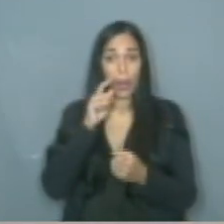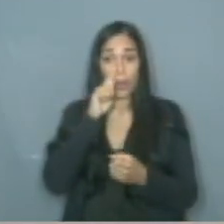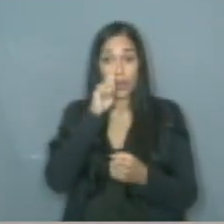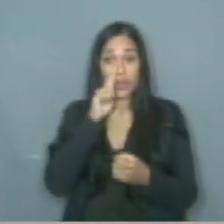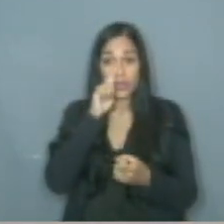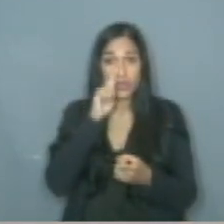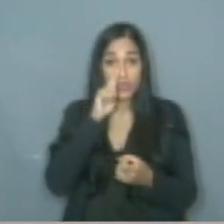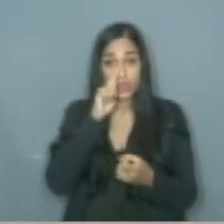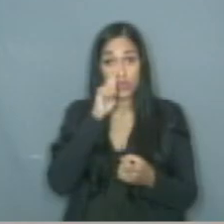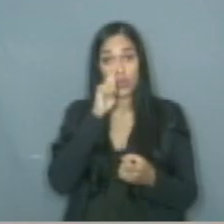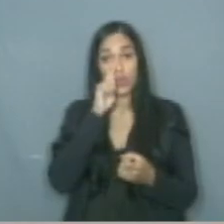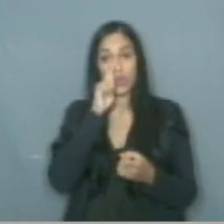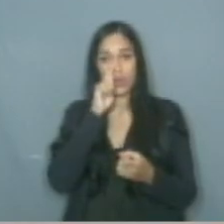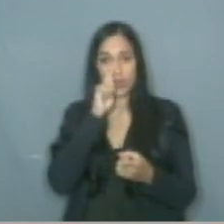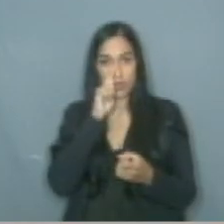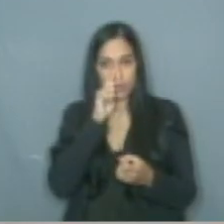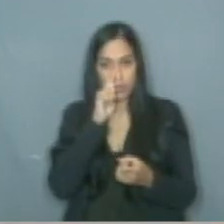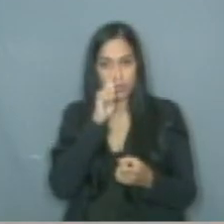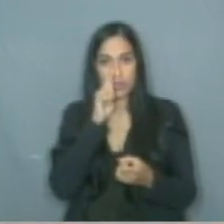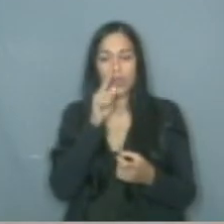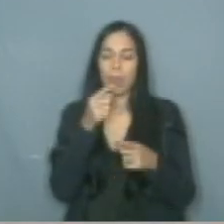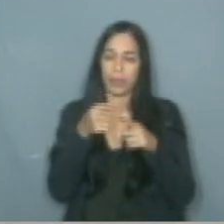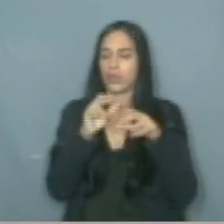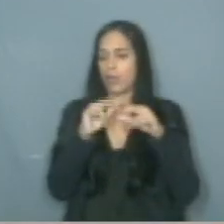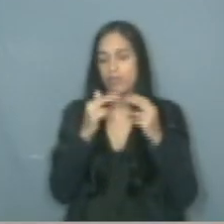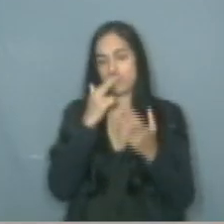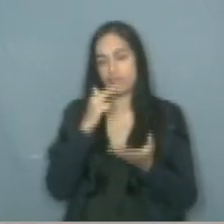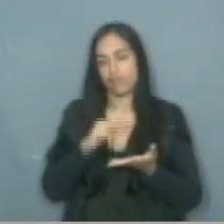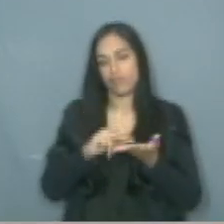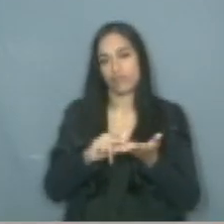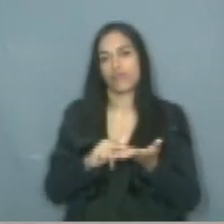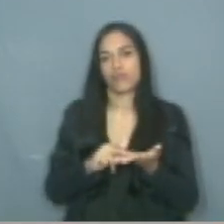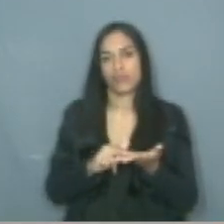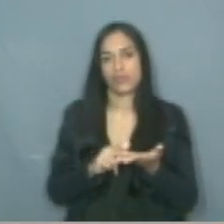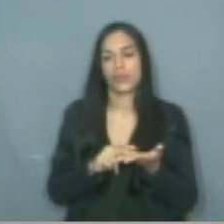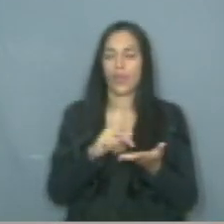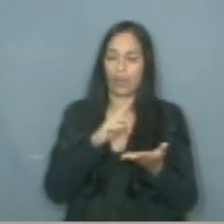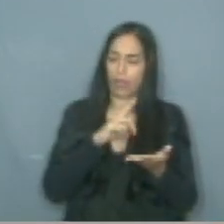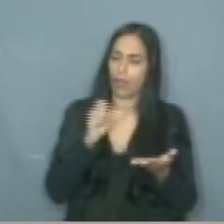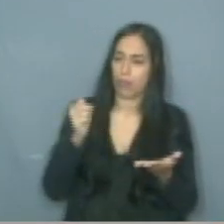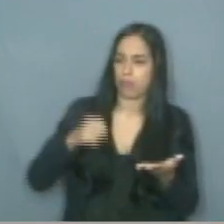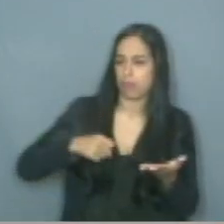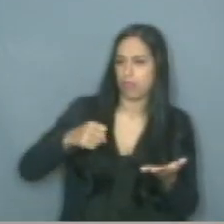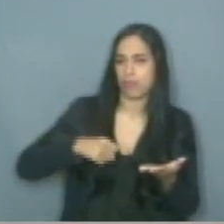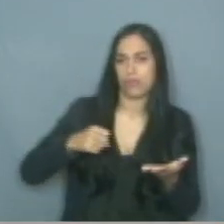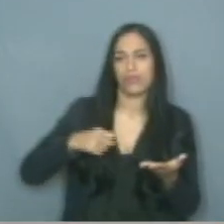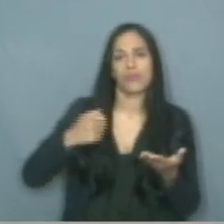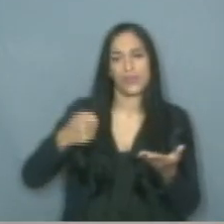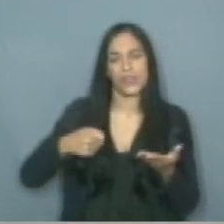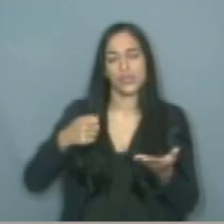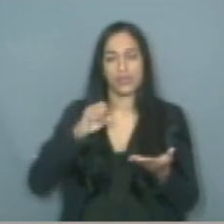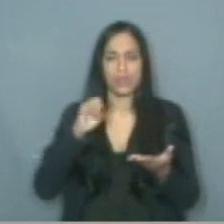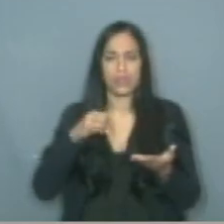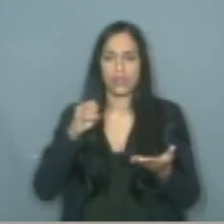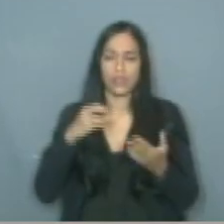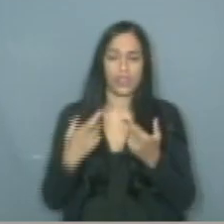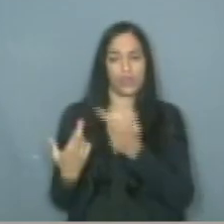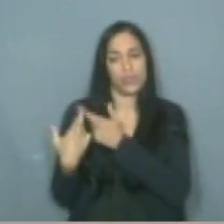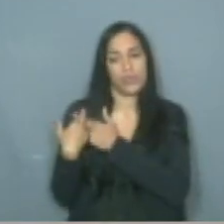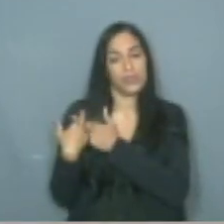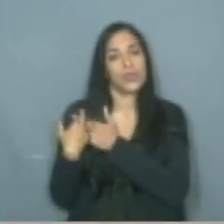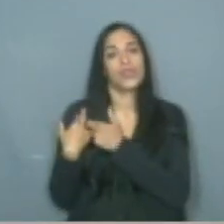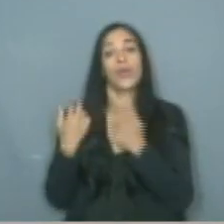risco cometendo a infração, e aí abre-se um parênteses: quem comete a infração obviamente tem que pagar,